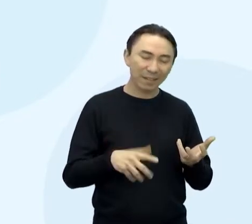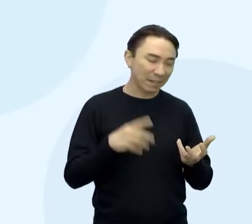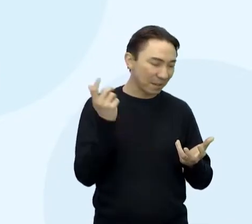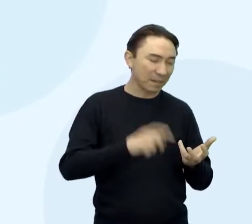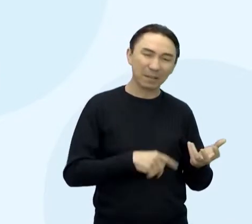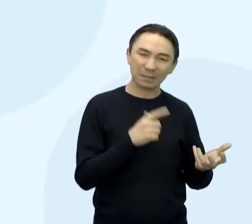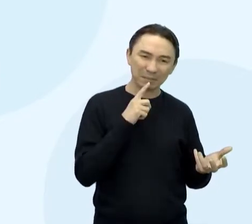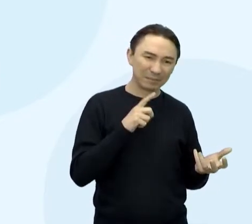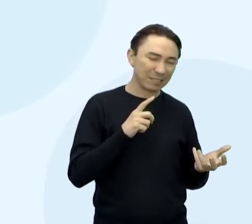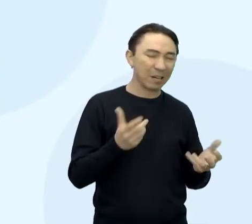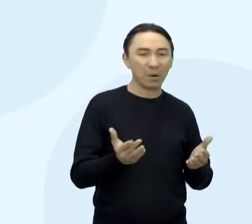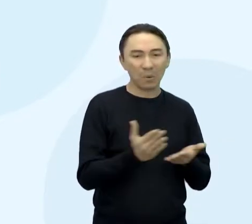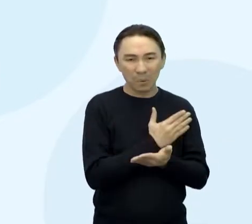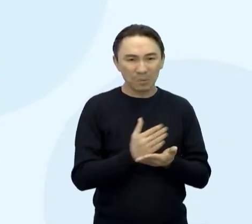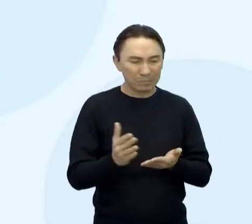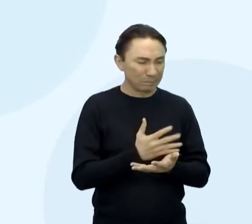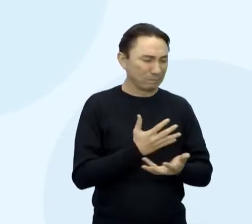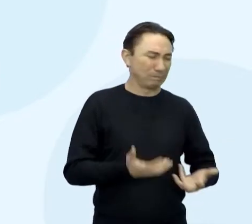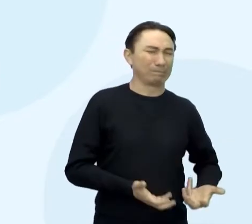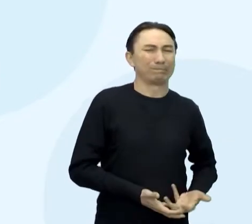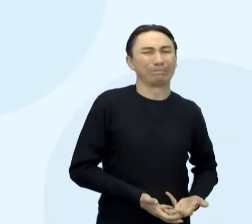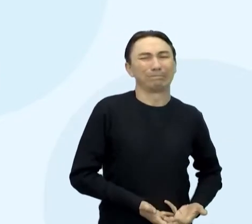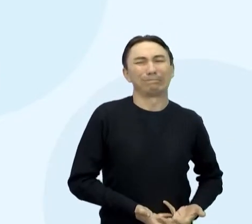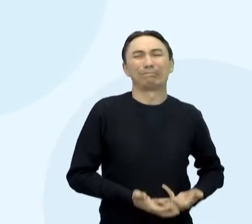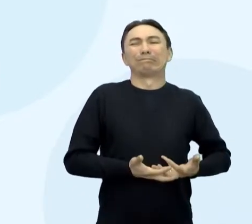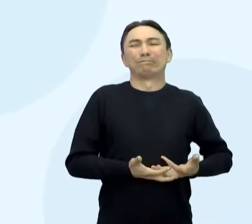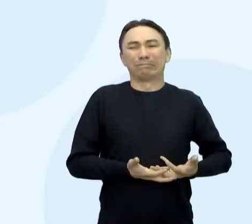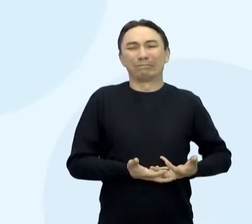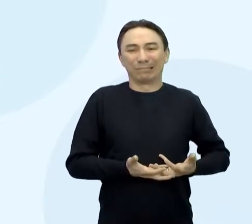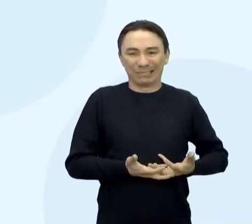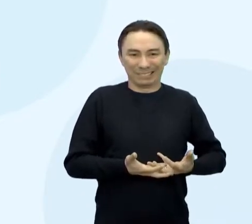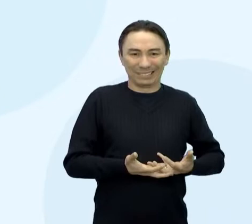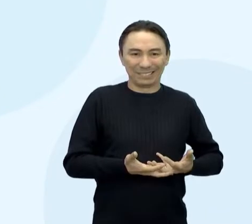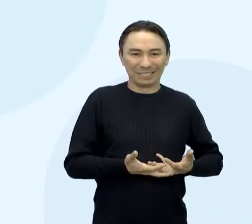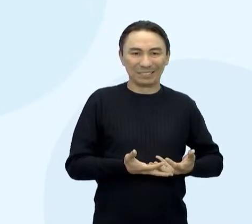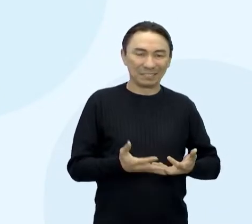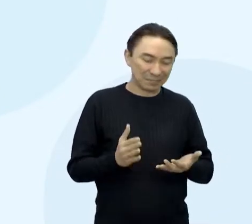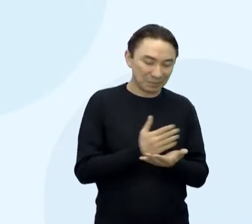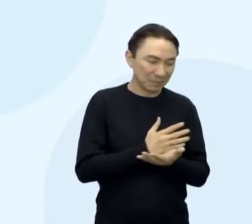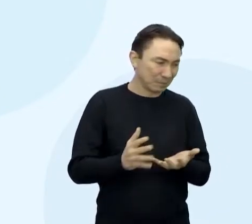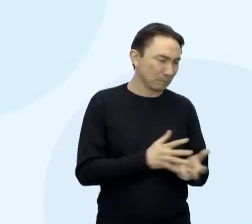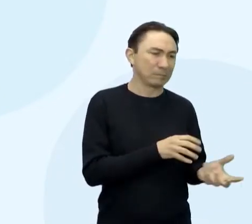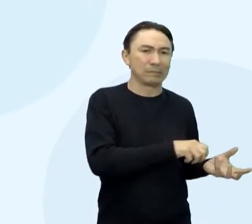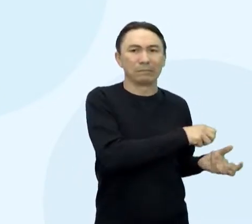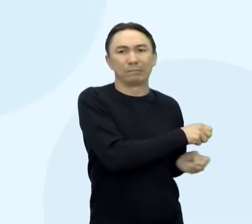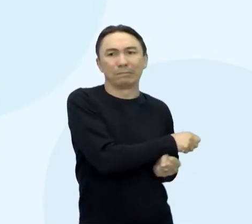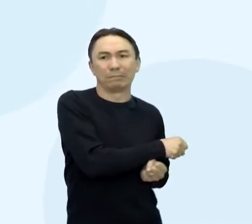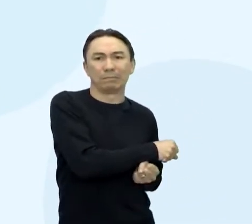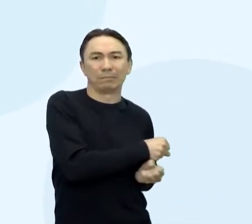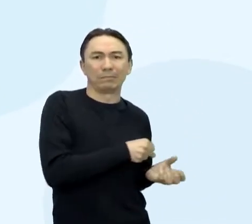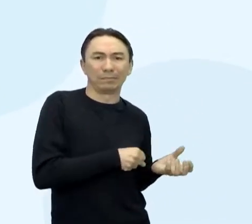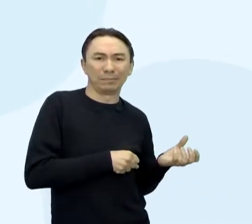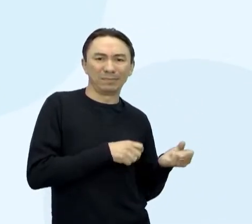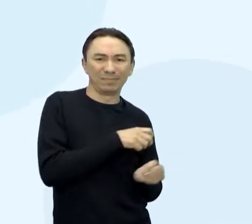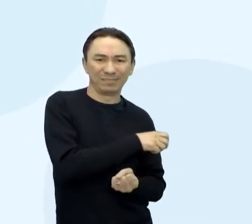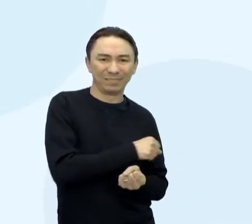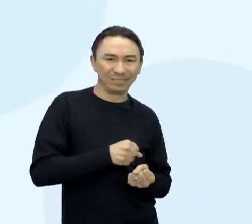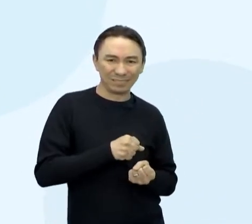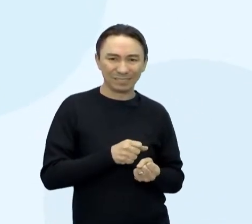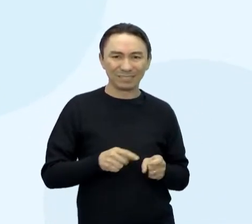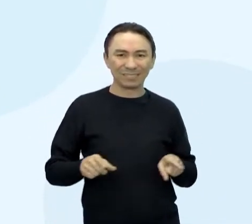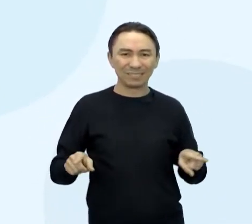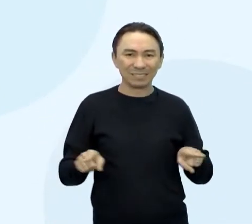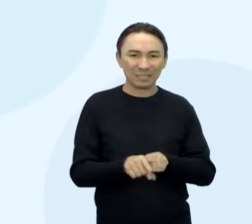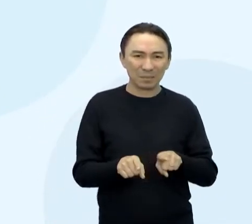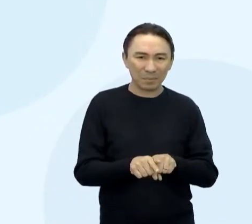os outros têm ali puxando. Esse personagem que está aqui, ó, ele está com a mão levantada,